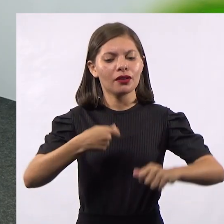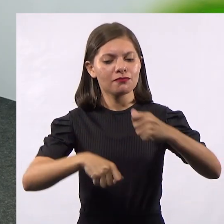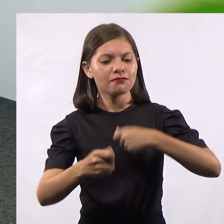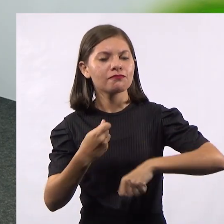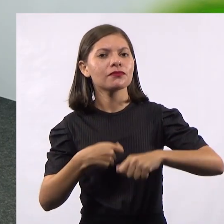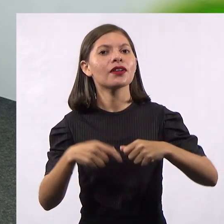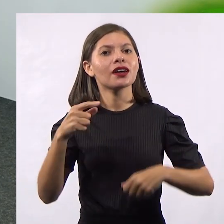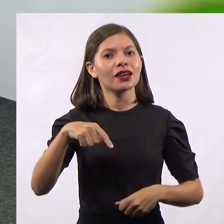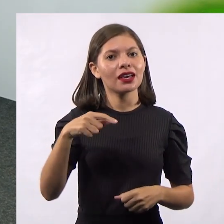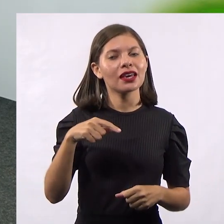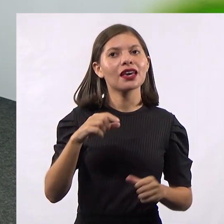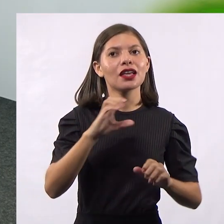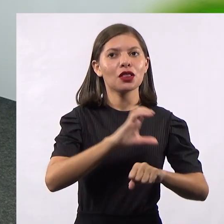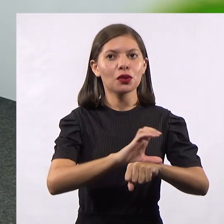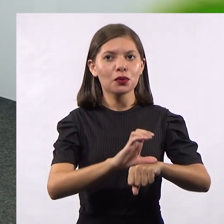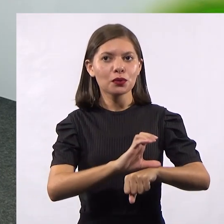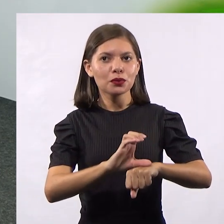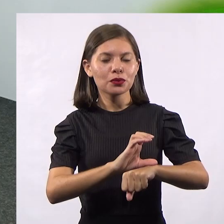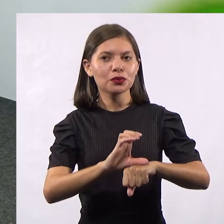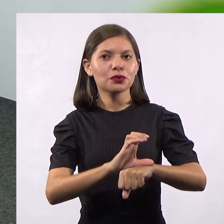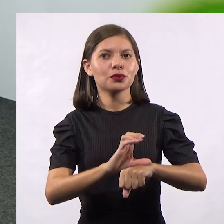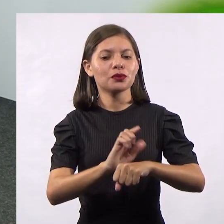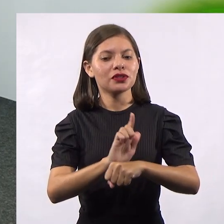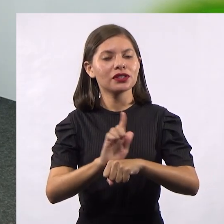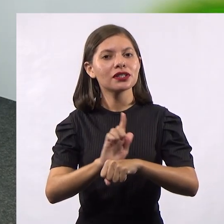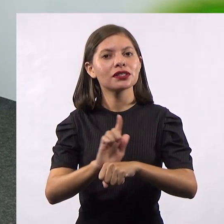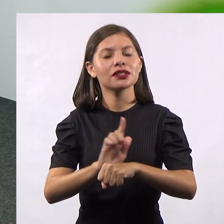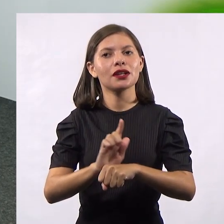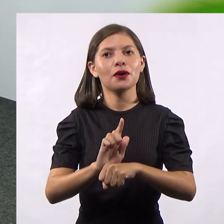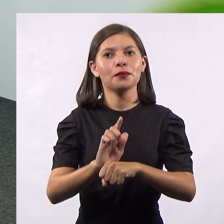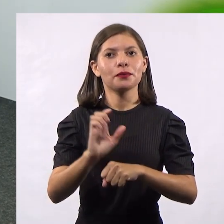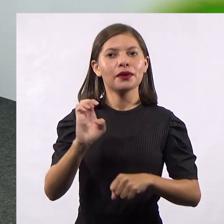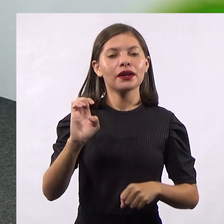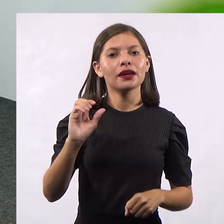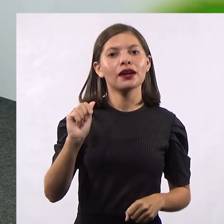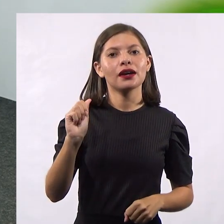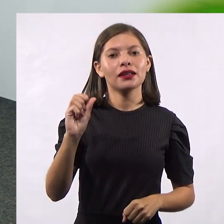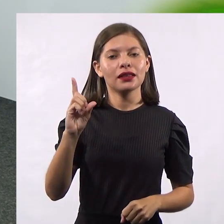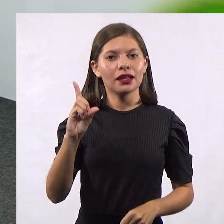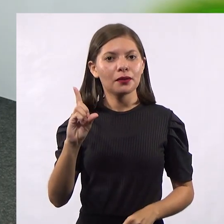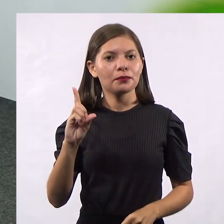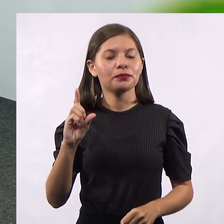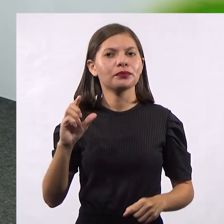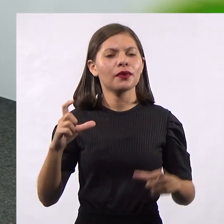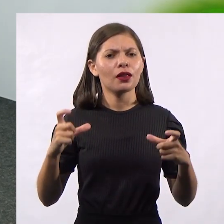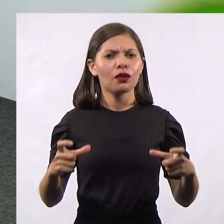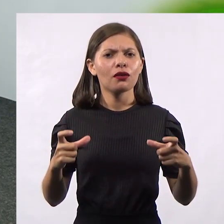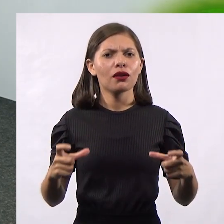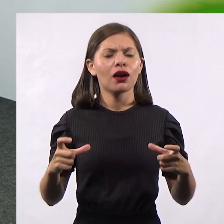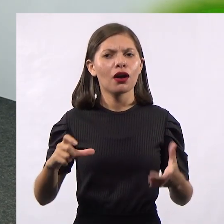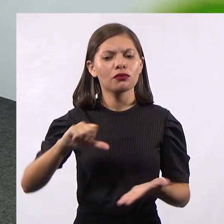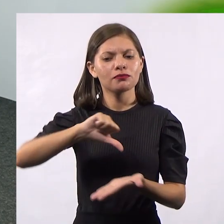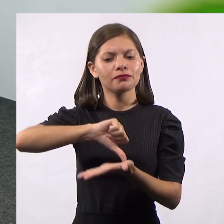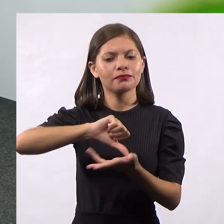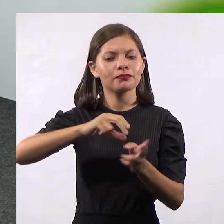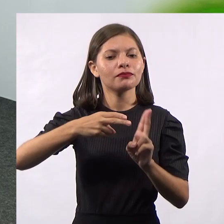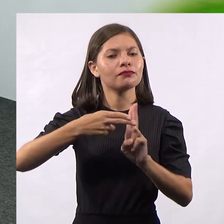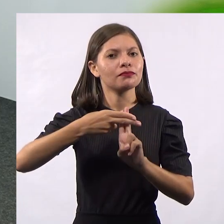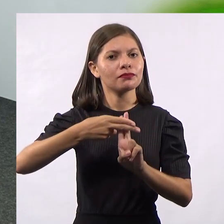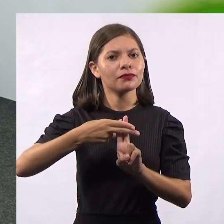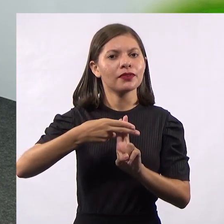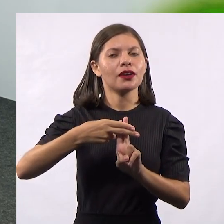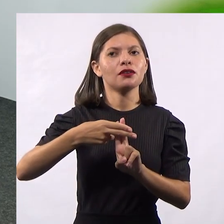curso de Gestão Pública EAD. Eu me encontro no estúdio do IFRO, campus Porto Velho, Zona Norte, e atrás de mim tem uma